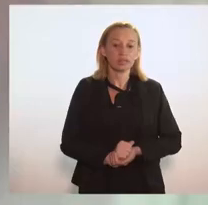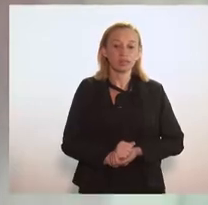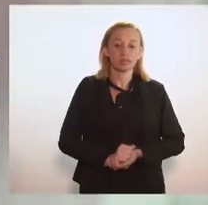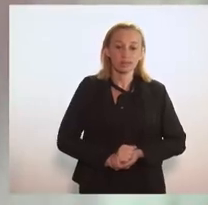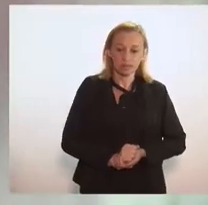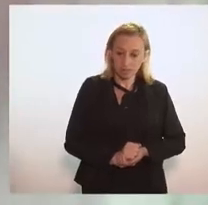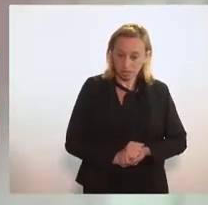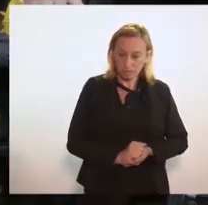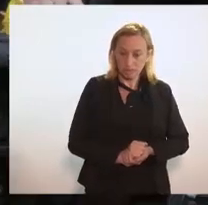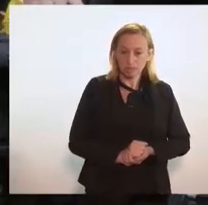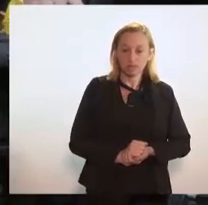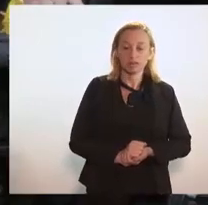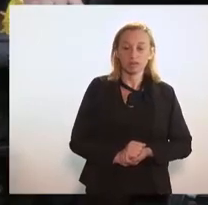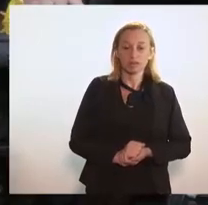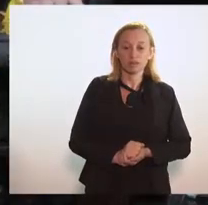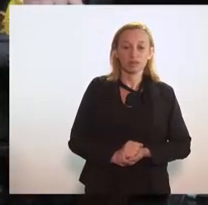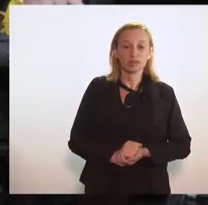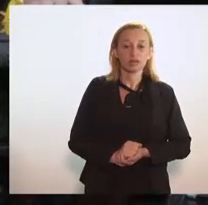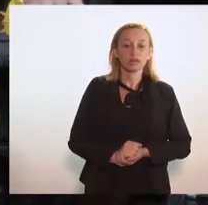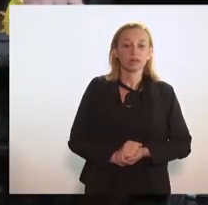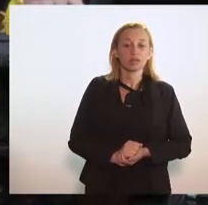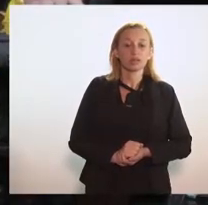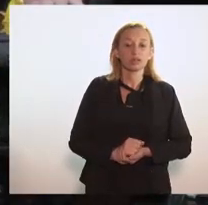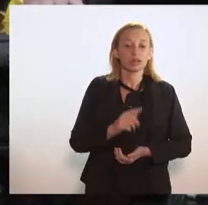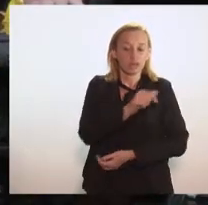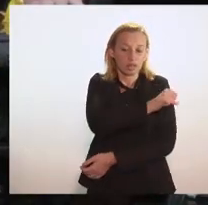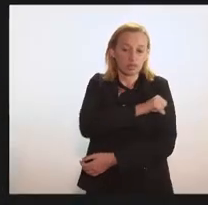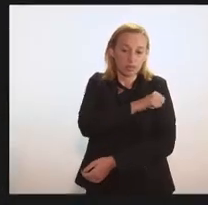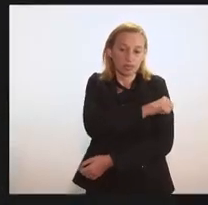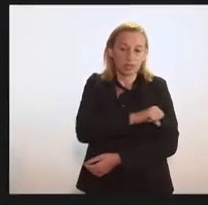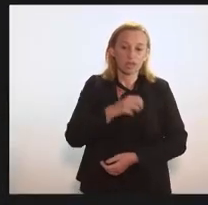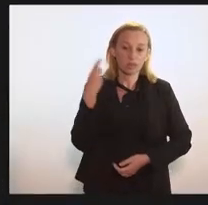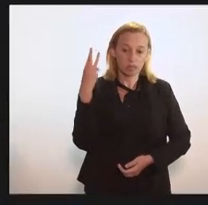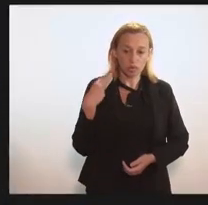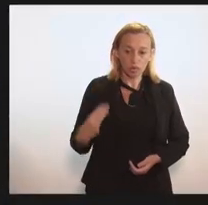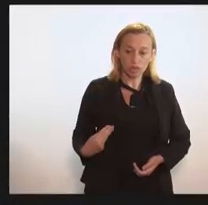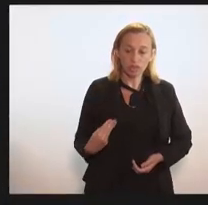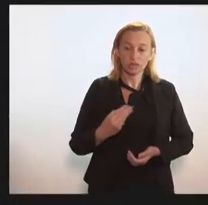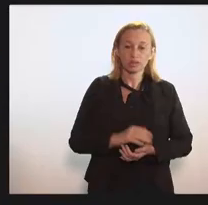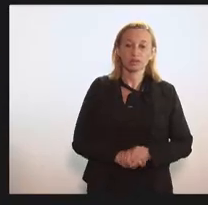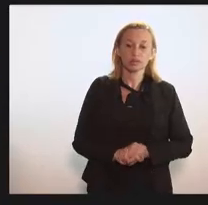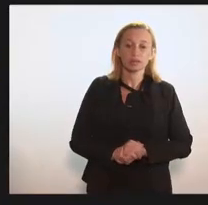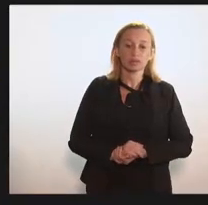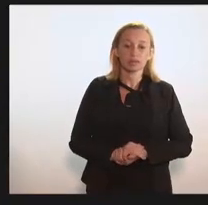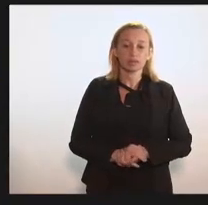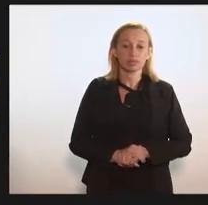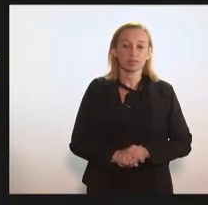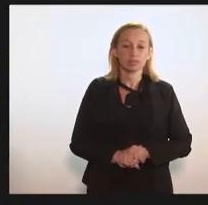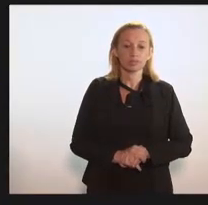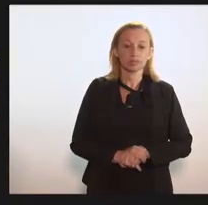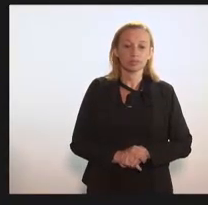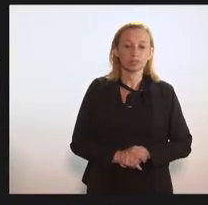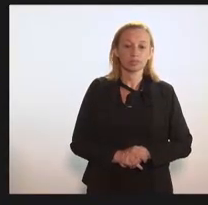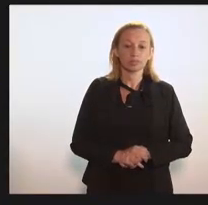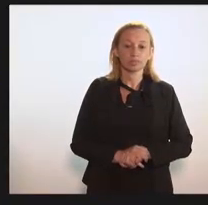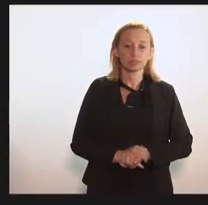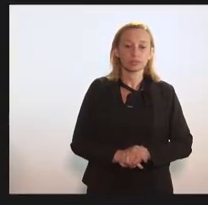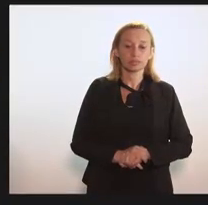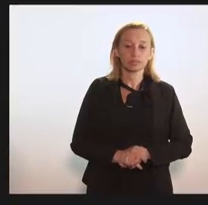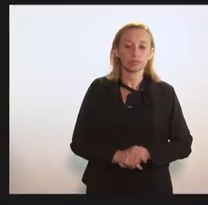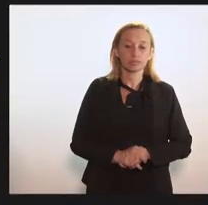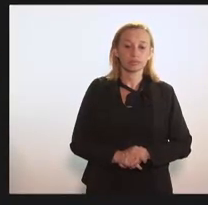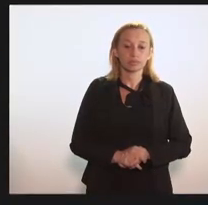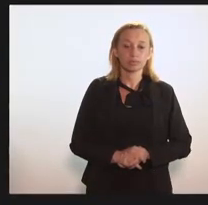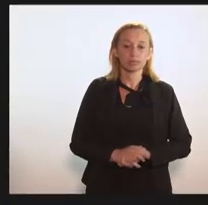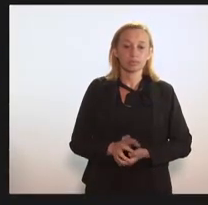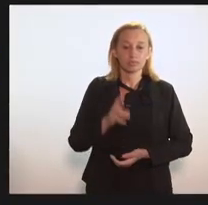o mesmo tempo enfermeira Mônica o